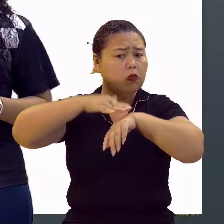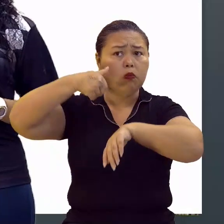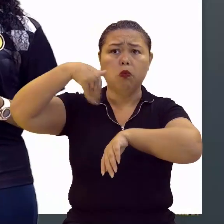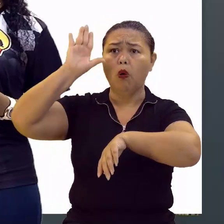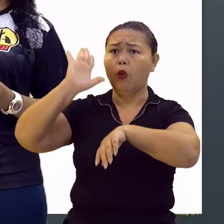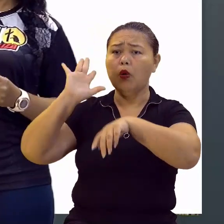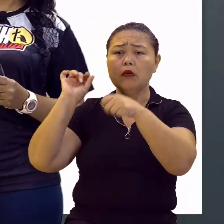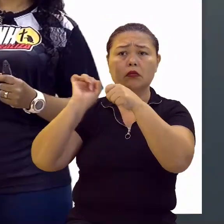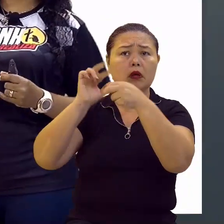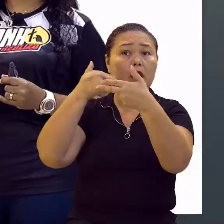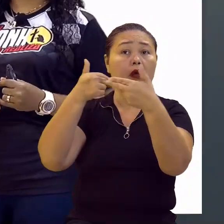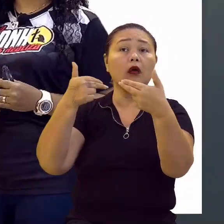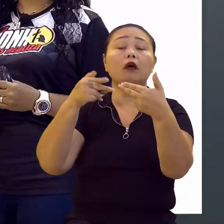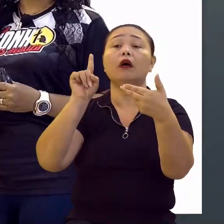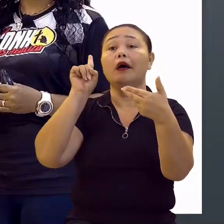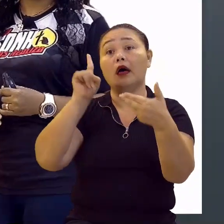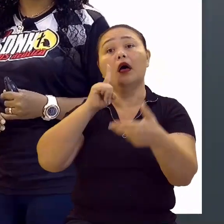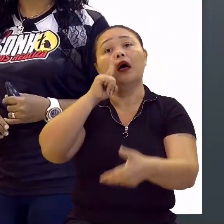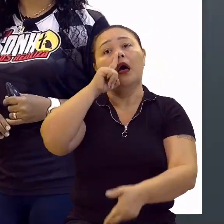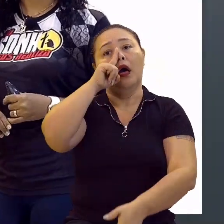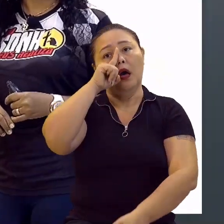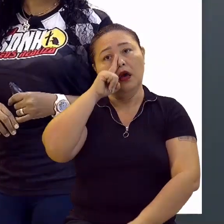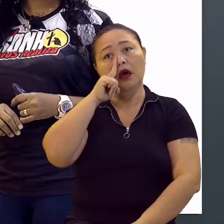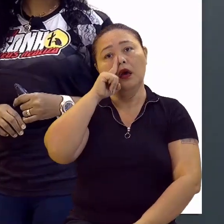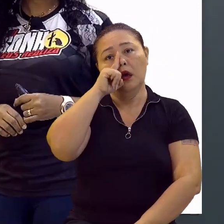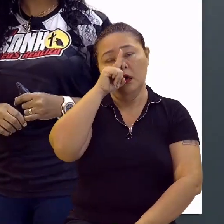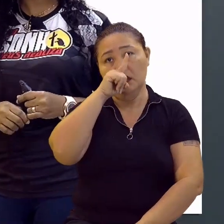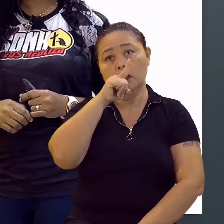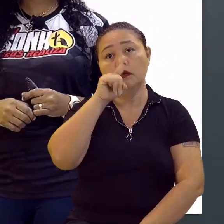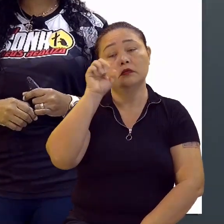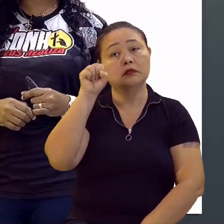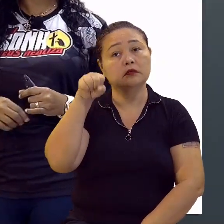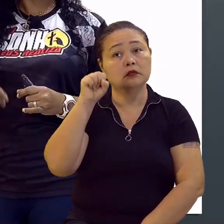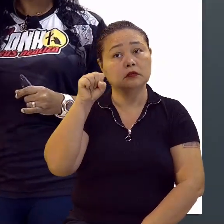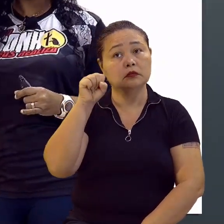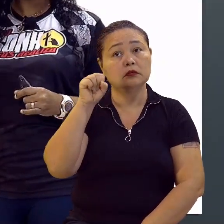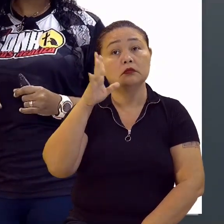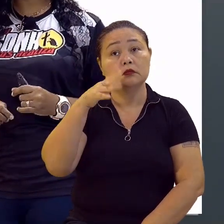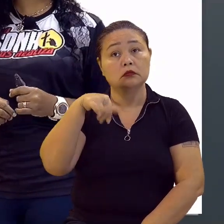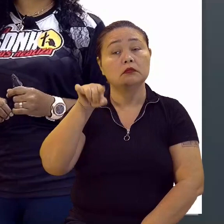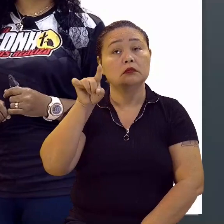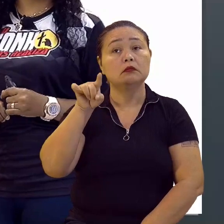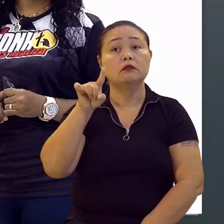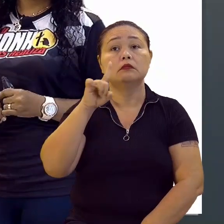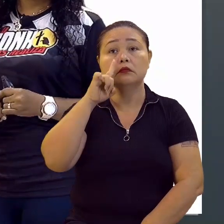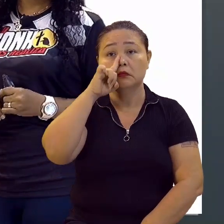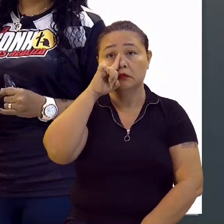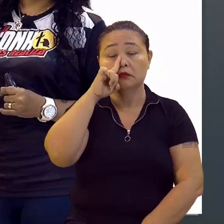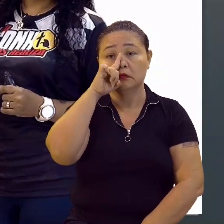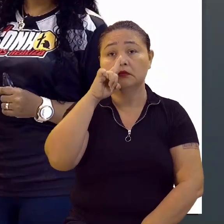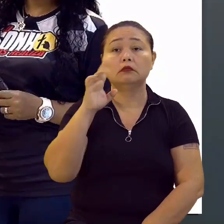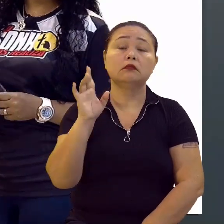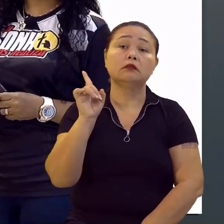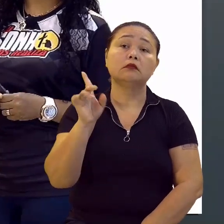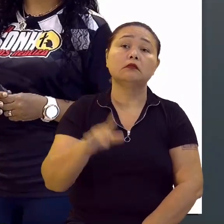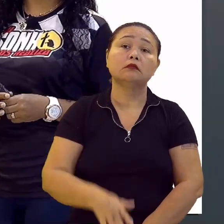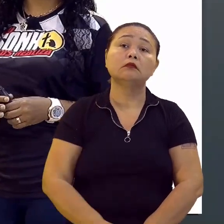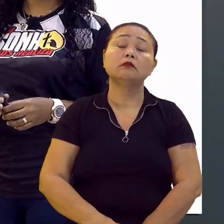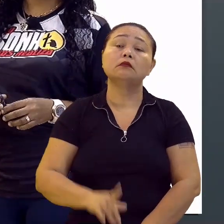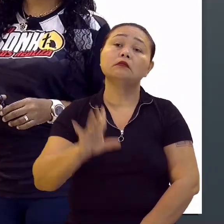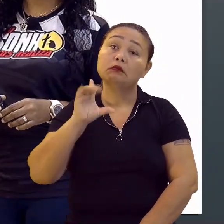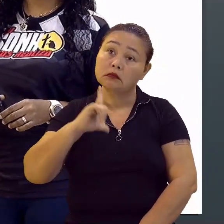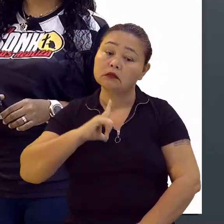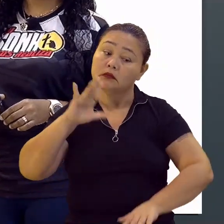excessos, aí é onde mora o perigo. Sim, caríssimo estudante, é aí que mora o perigo. E é aí que a gente tem que tomar